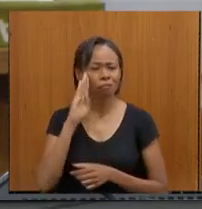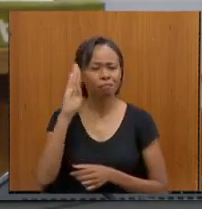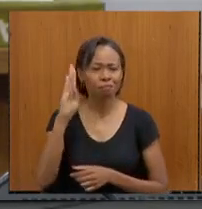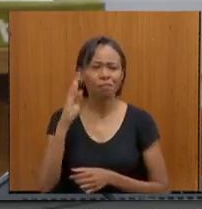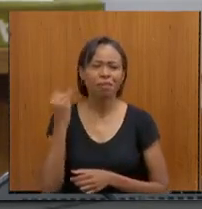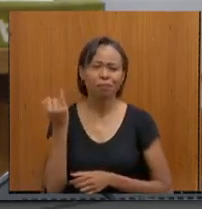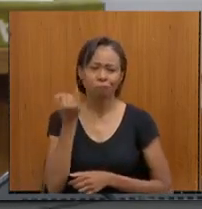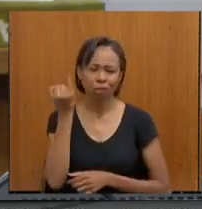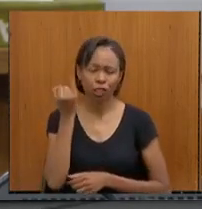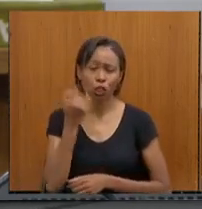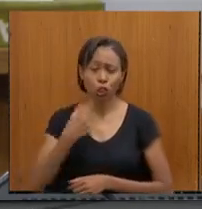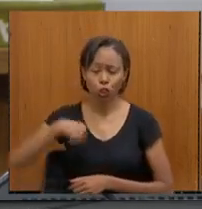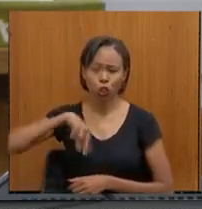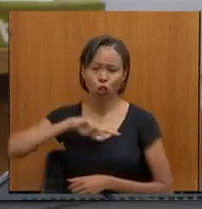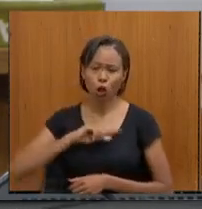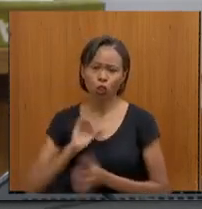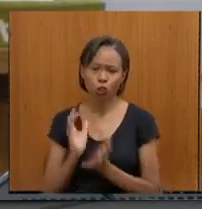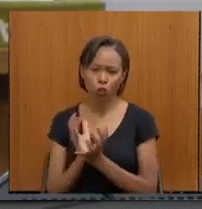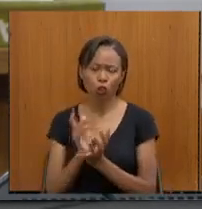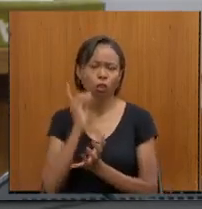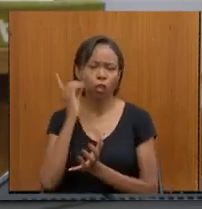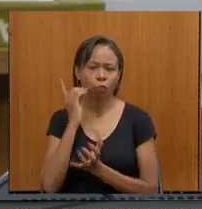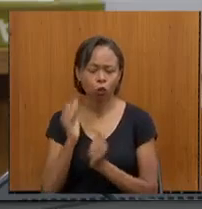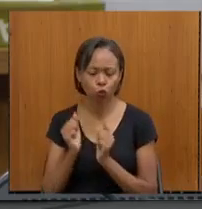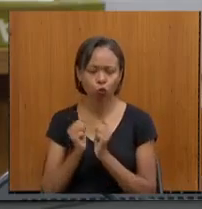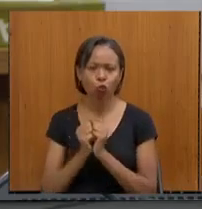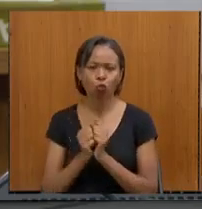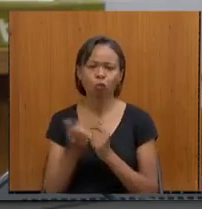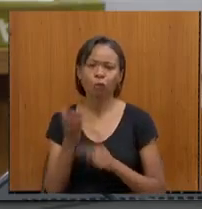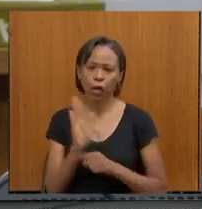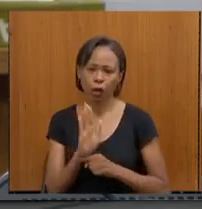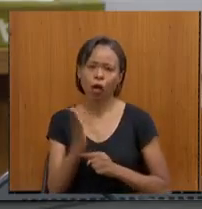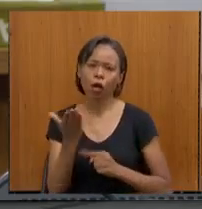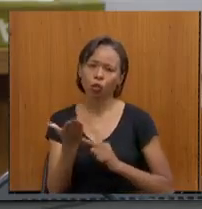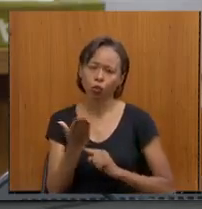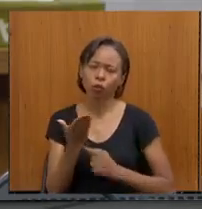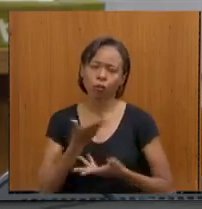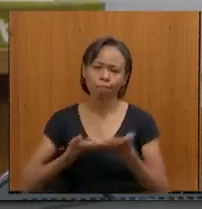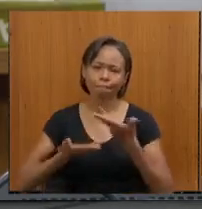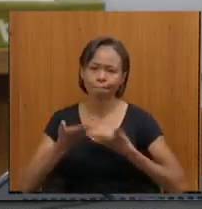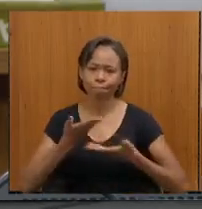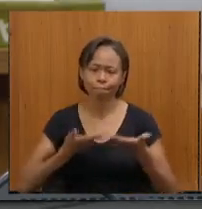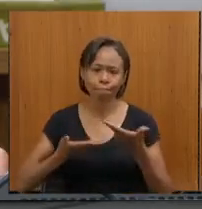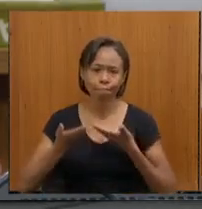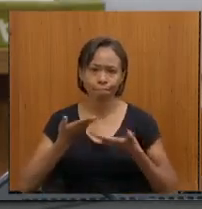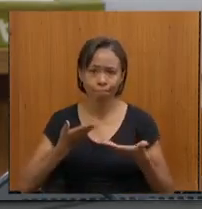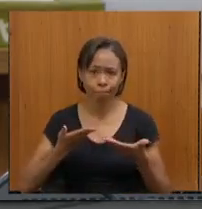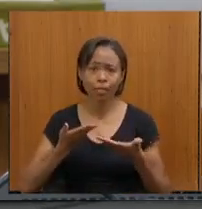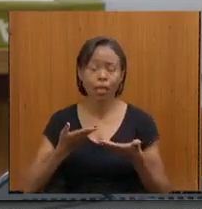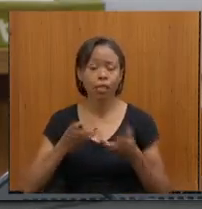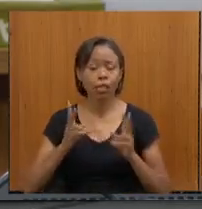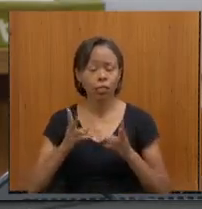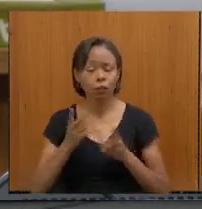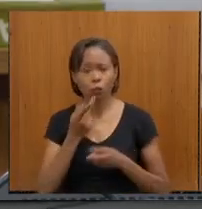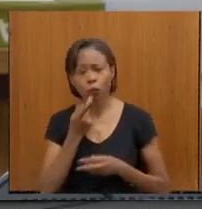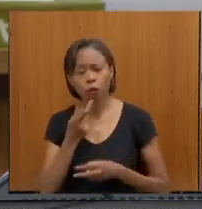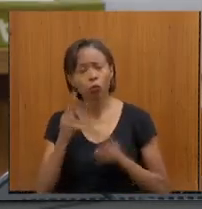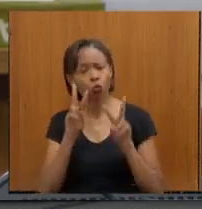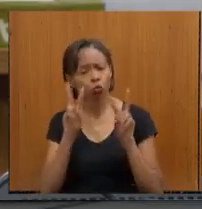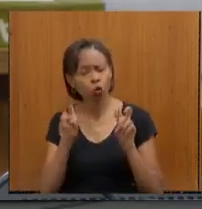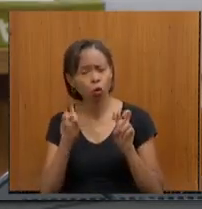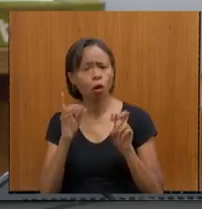temos fazer a nossa parte nós estamos aqui juntos sobre o seu sua liderança porque quando se fala aqui dos deputados que eu sempre digo o seguinte